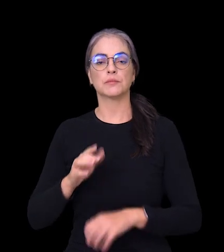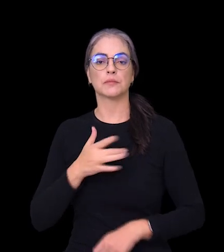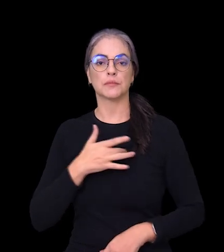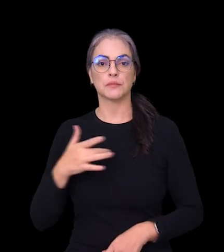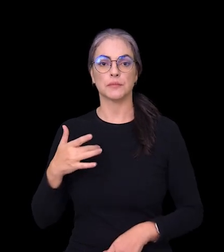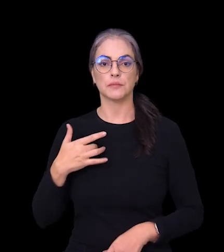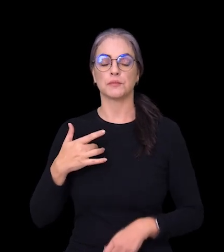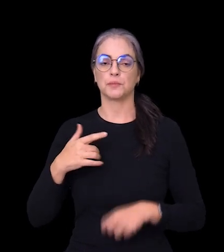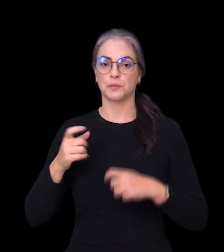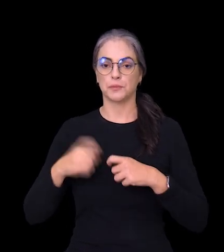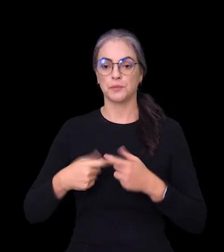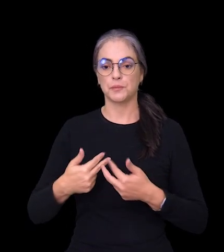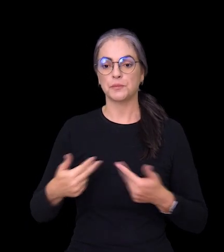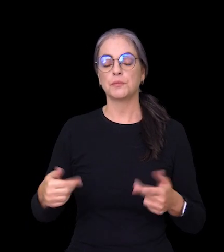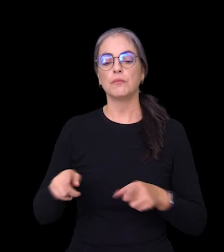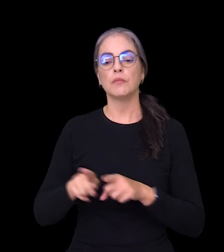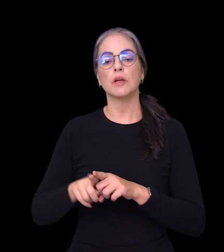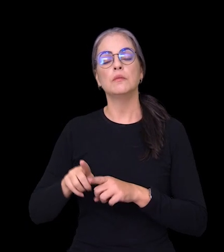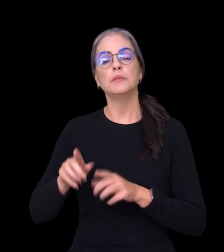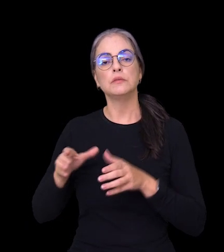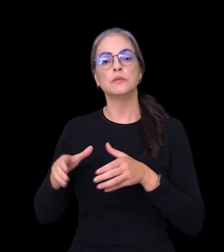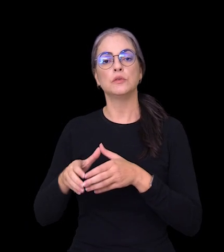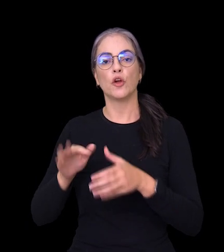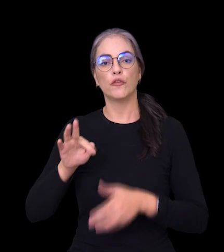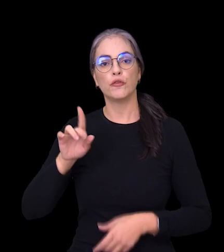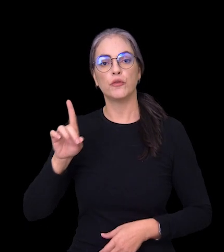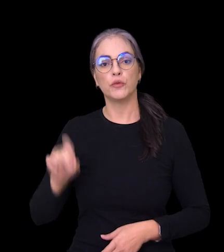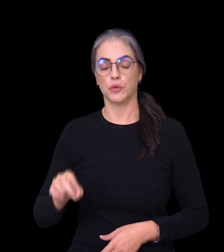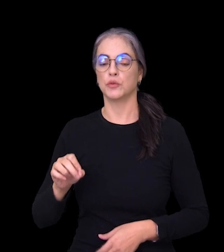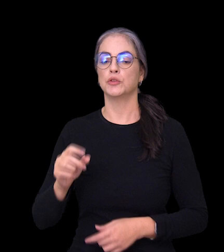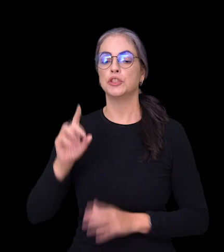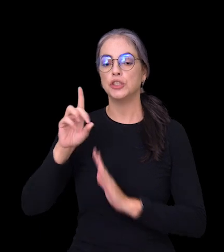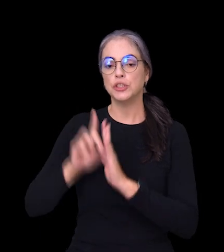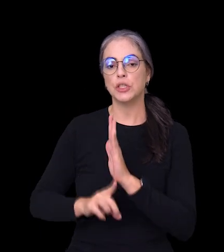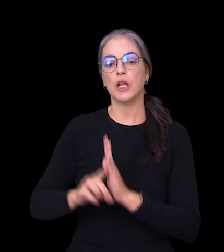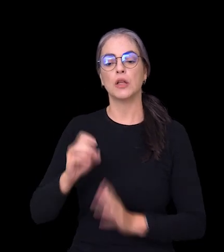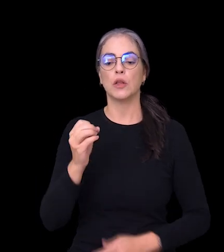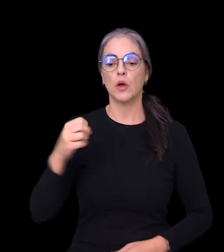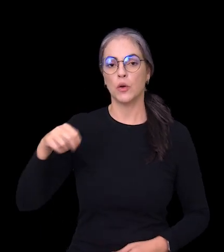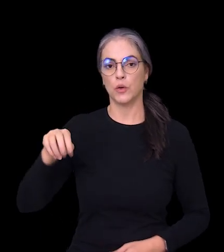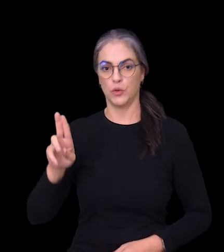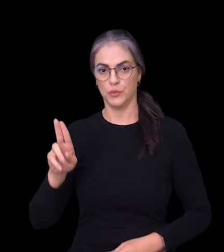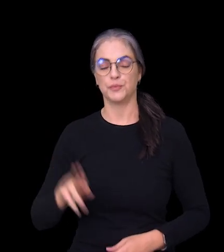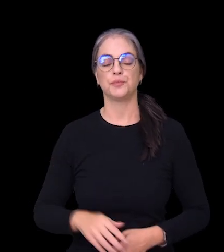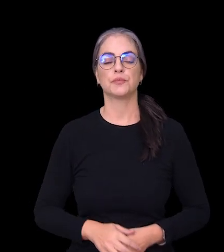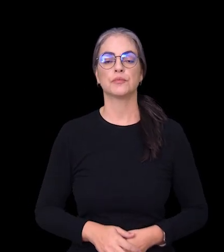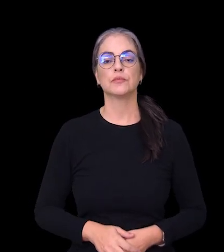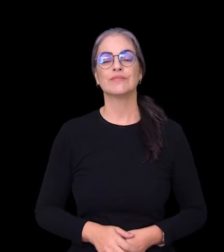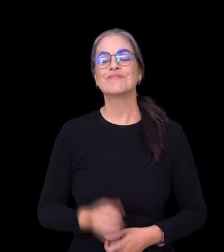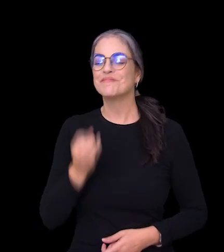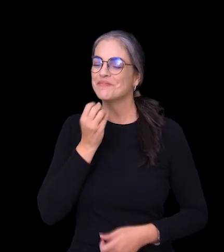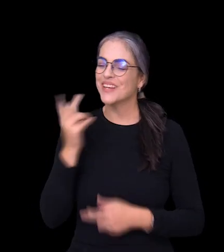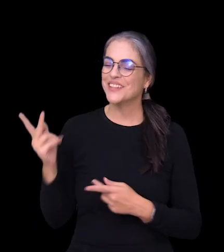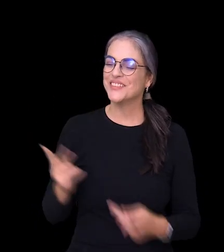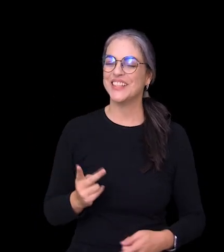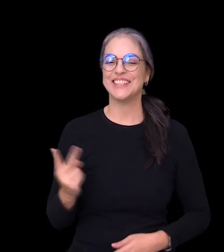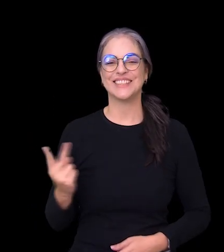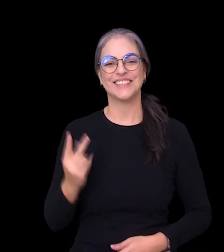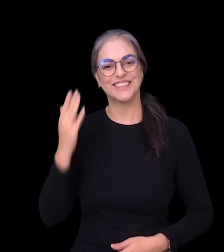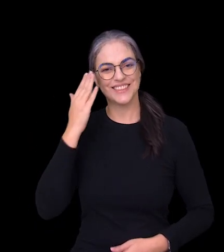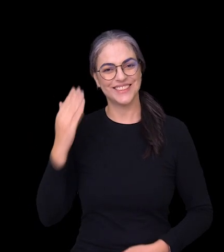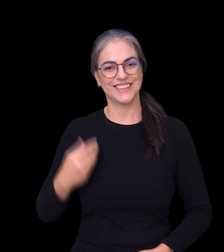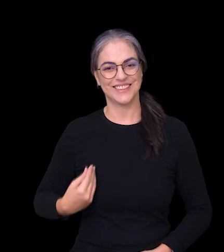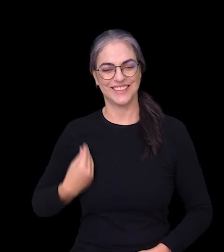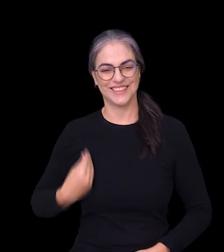Direitos do Fundo da População das Nações Unidas, a ONU. Muito bem-vindas, muito obrigada por atender o nosso convite, debater